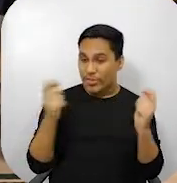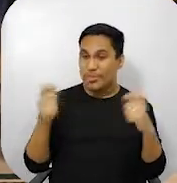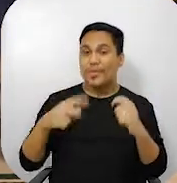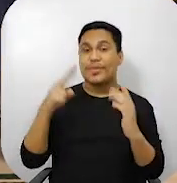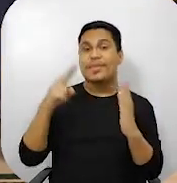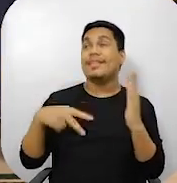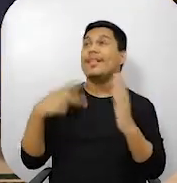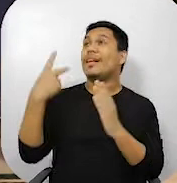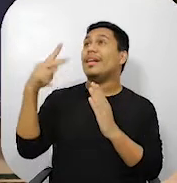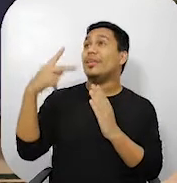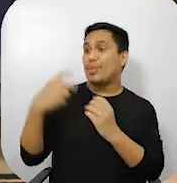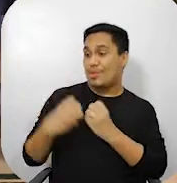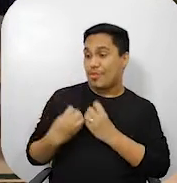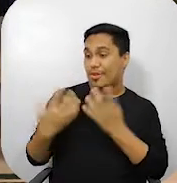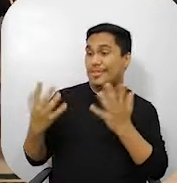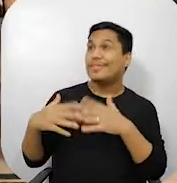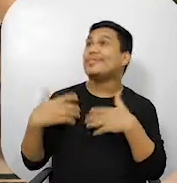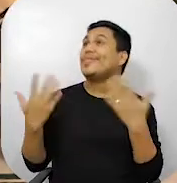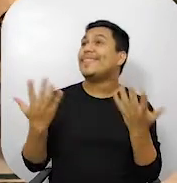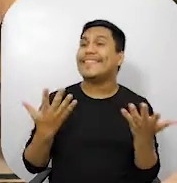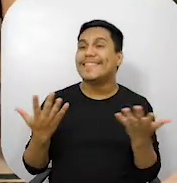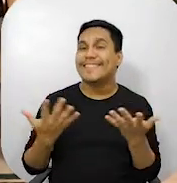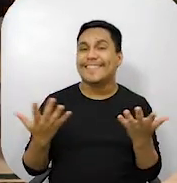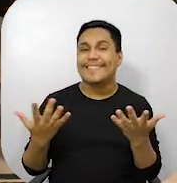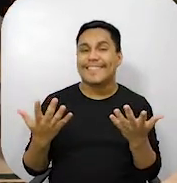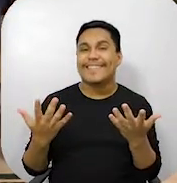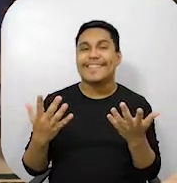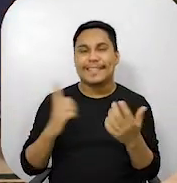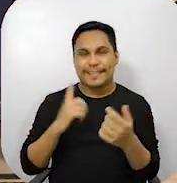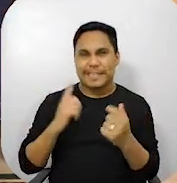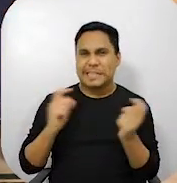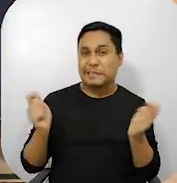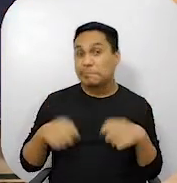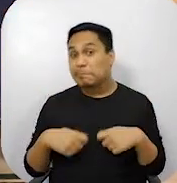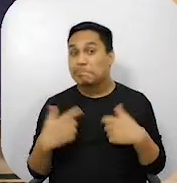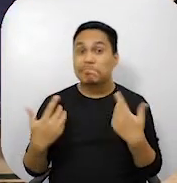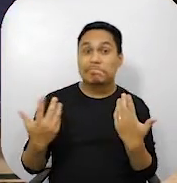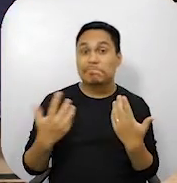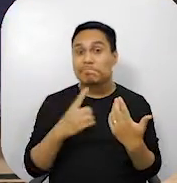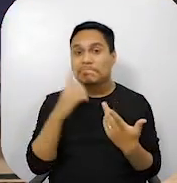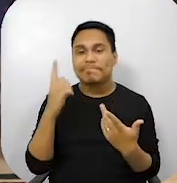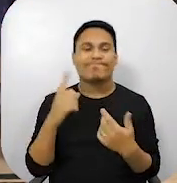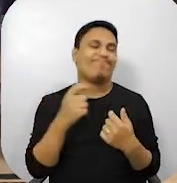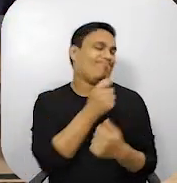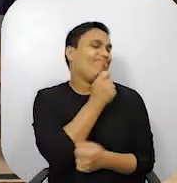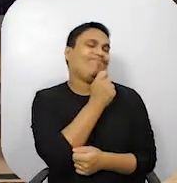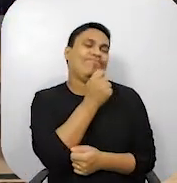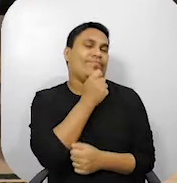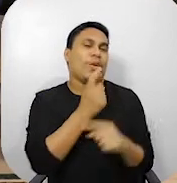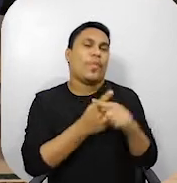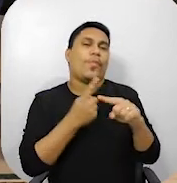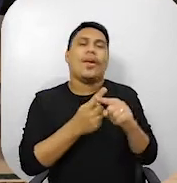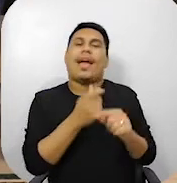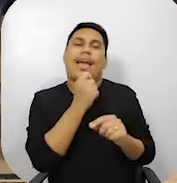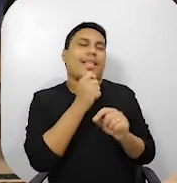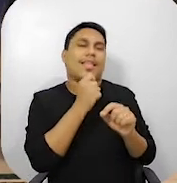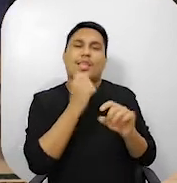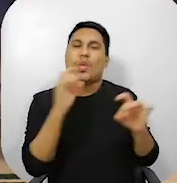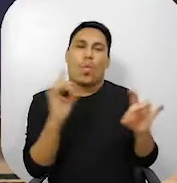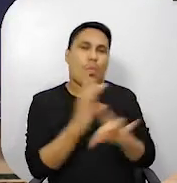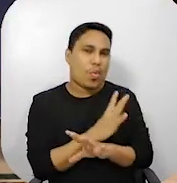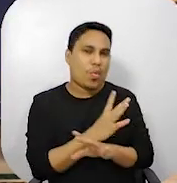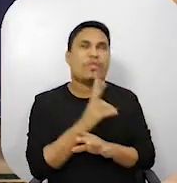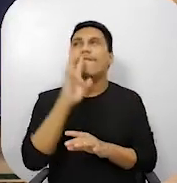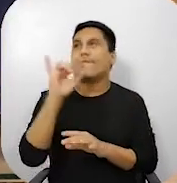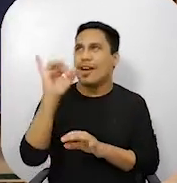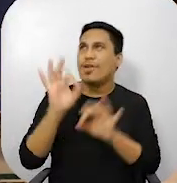essas poesias da pandemia E aí ele previsão não tenho previsão não porque eu ainda não tô com ele montado tá entendendo a